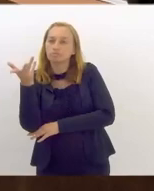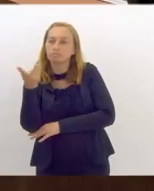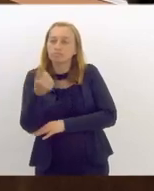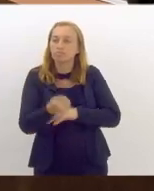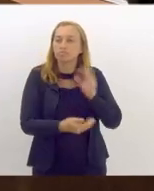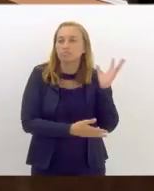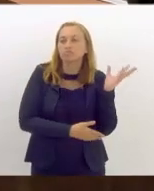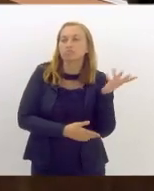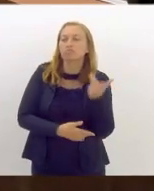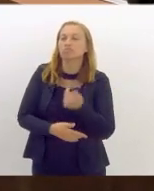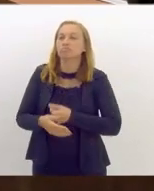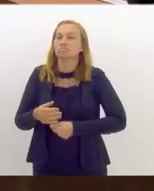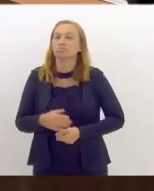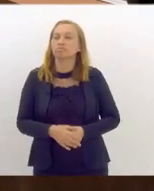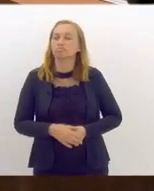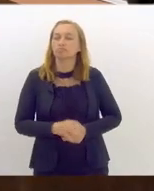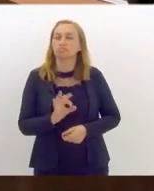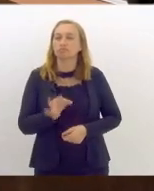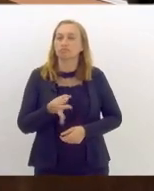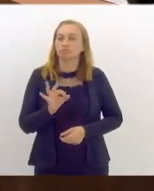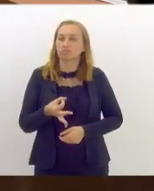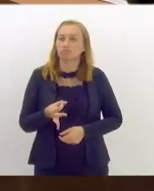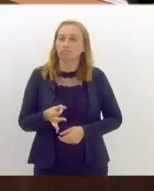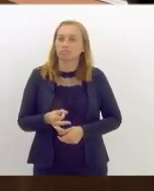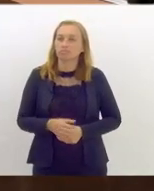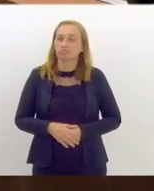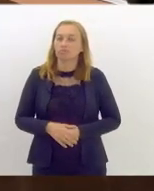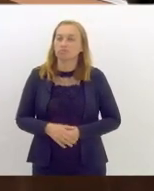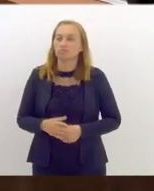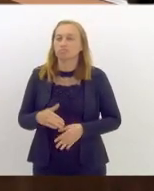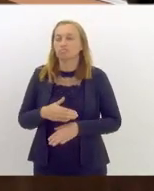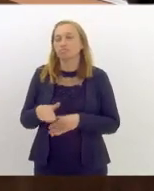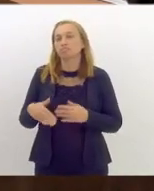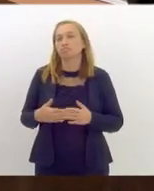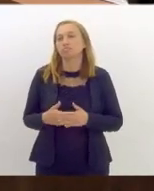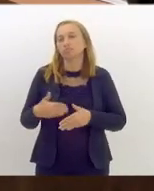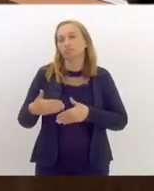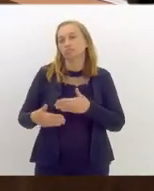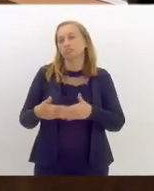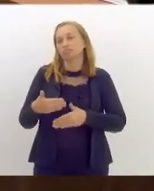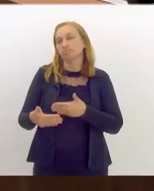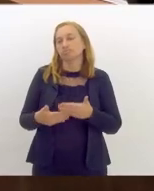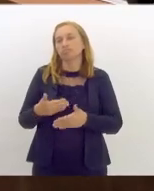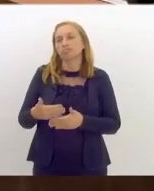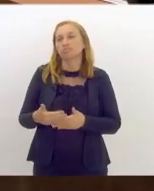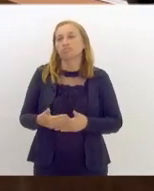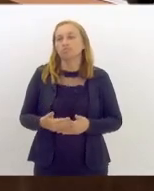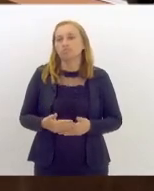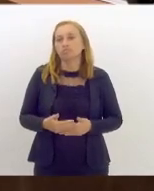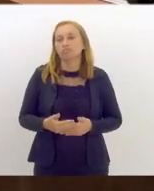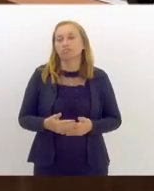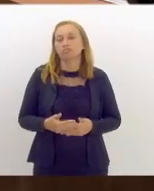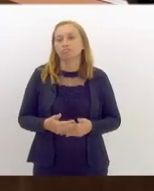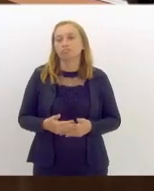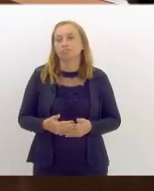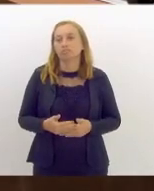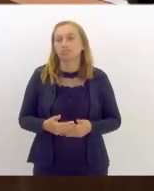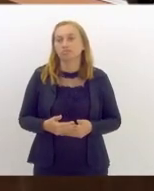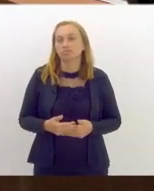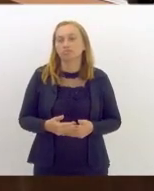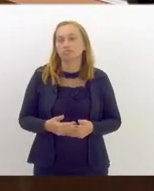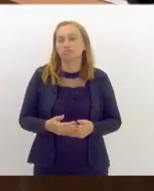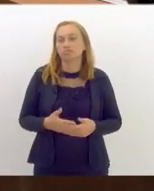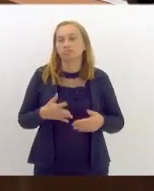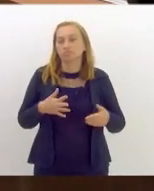combate exatamente a todo o processo de enfim violação